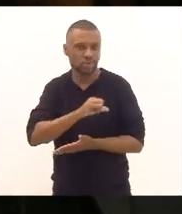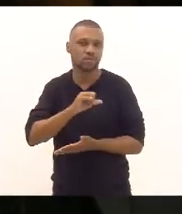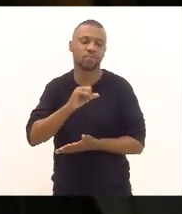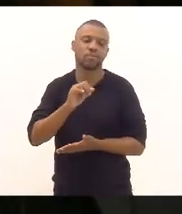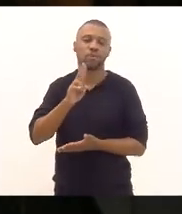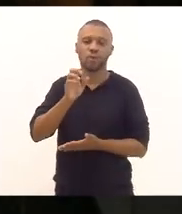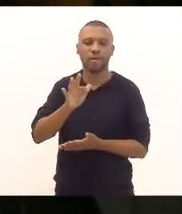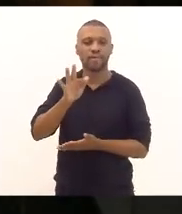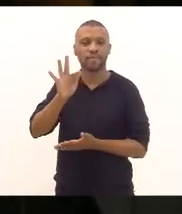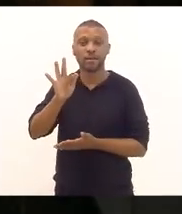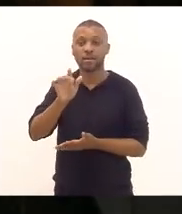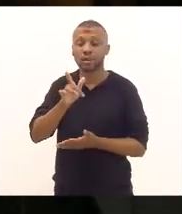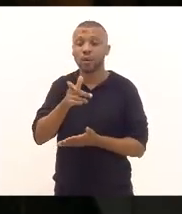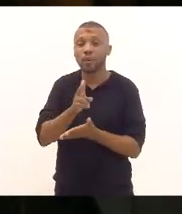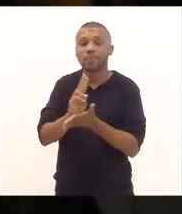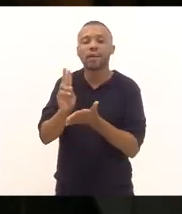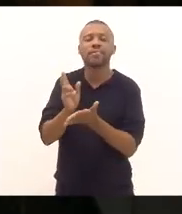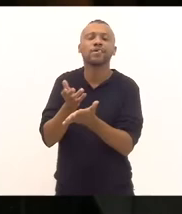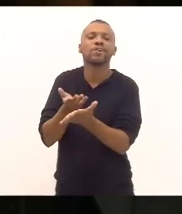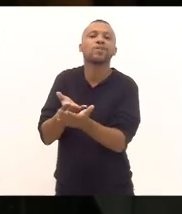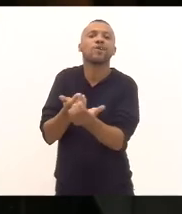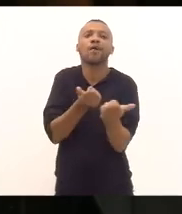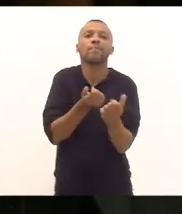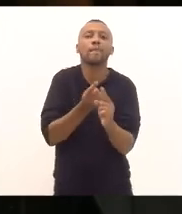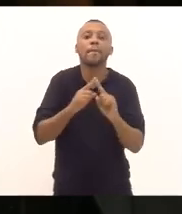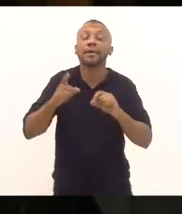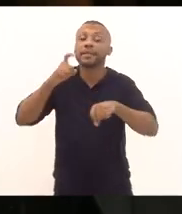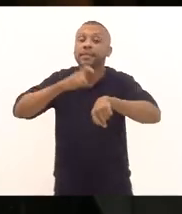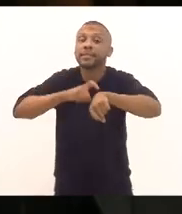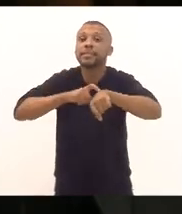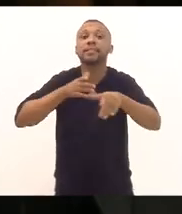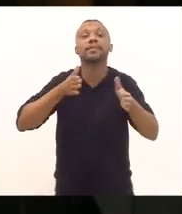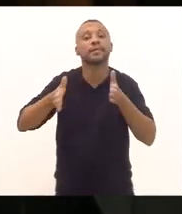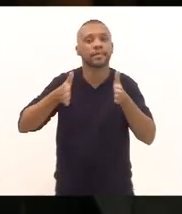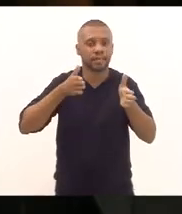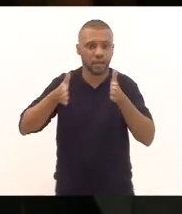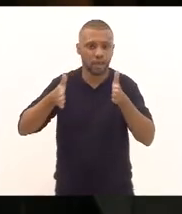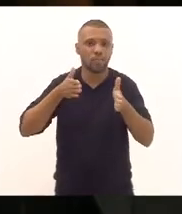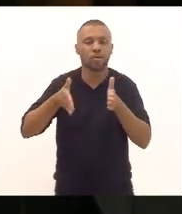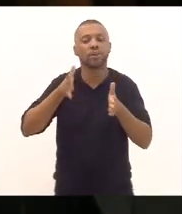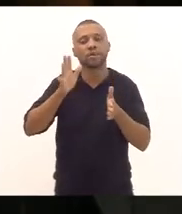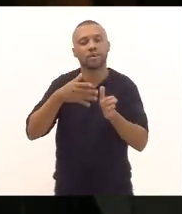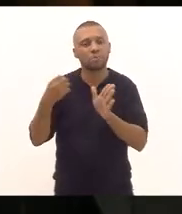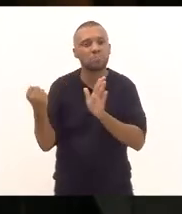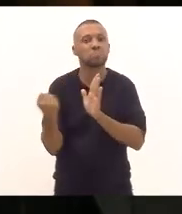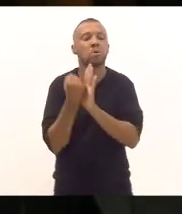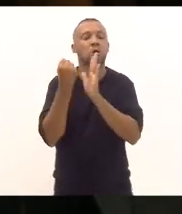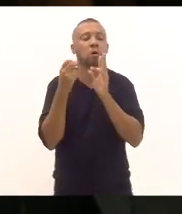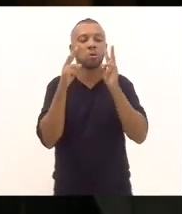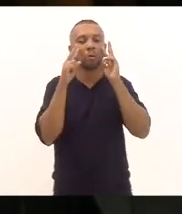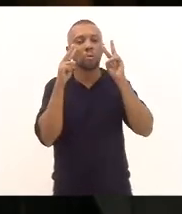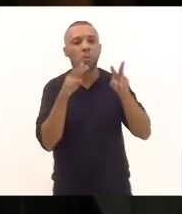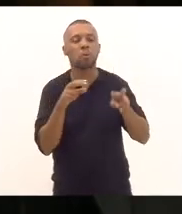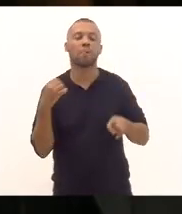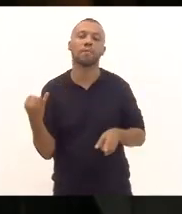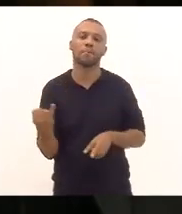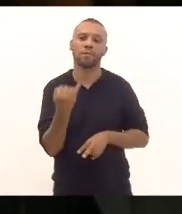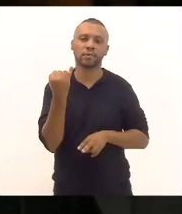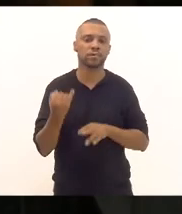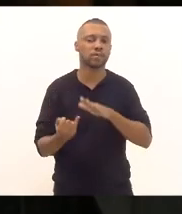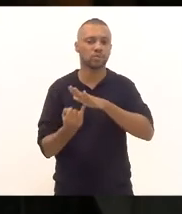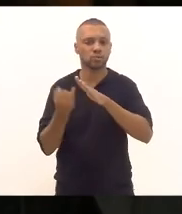Universidade mas que neste curto espaço de tempo já se consagrou como uma importante